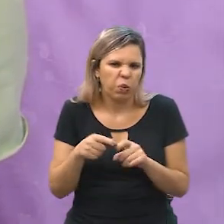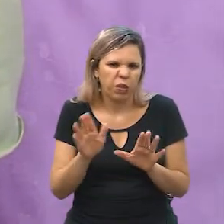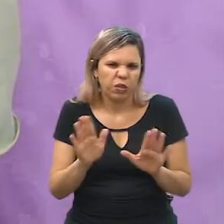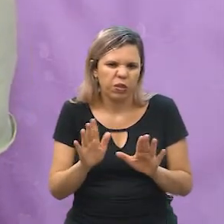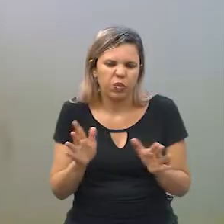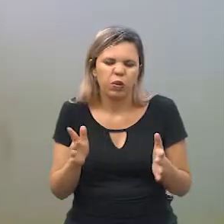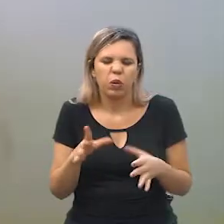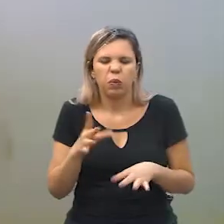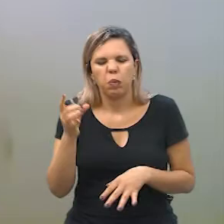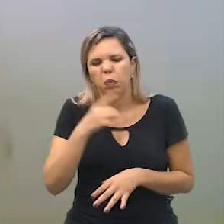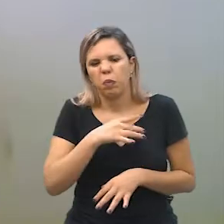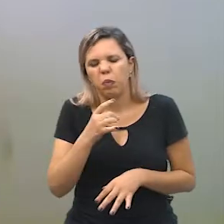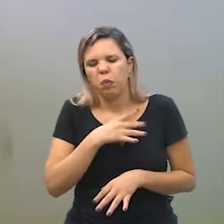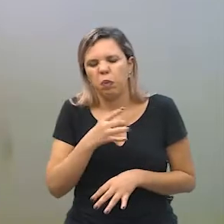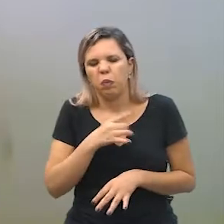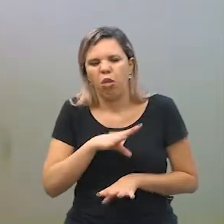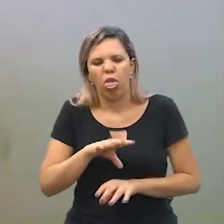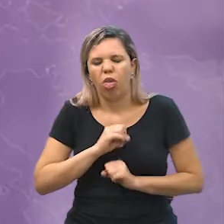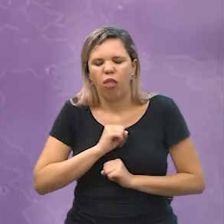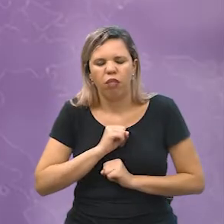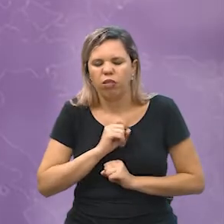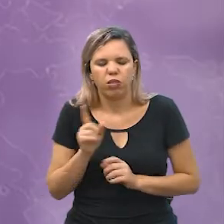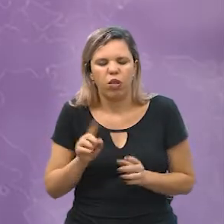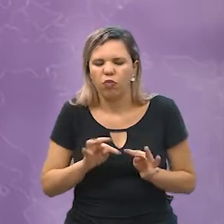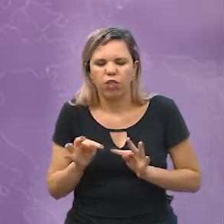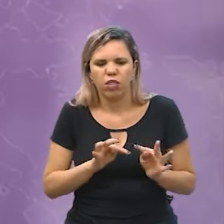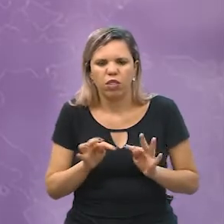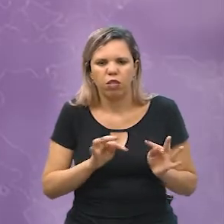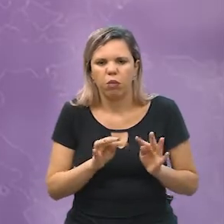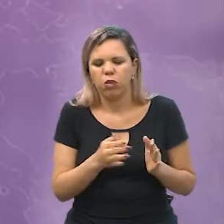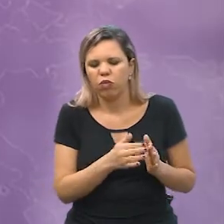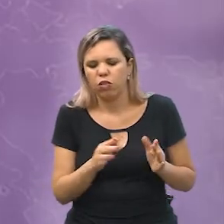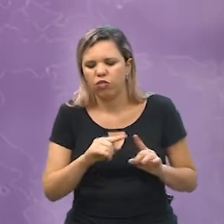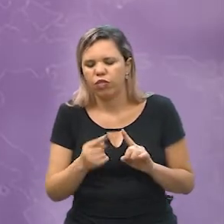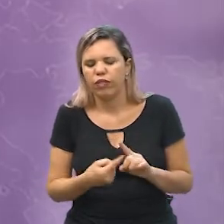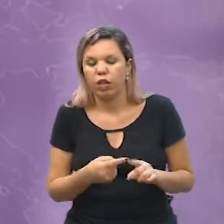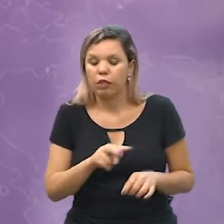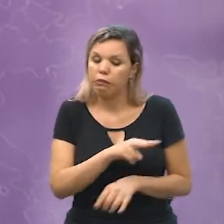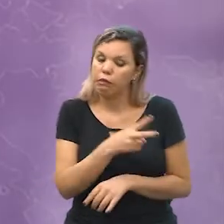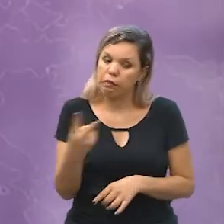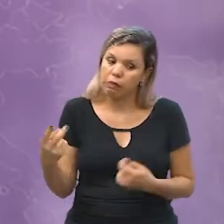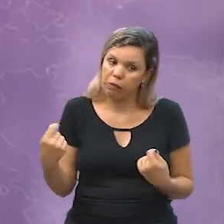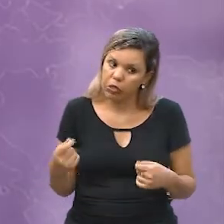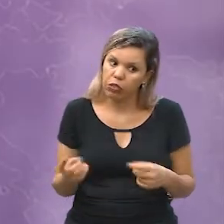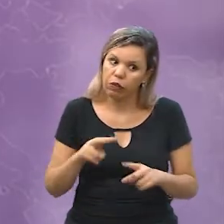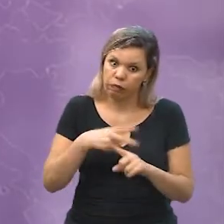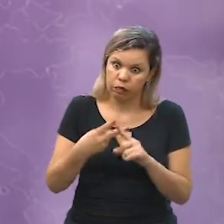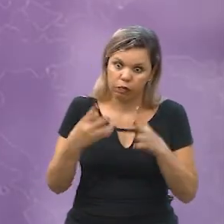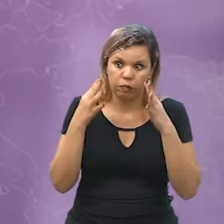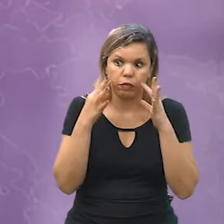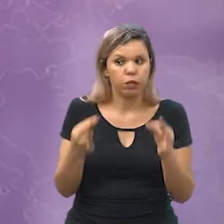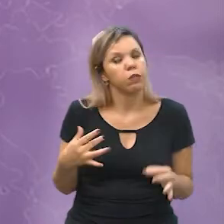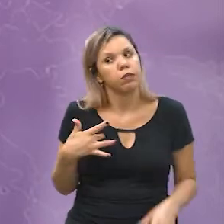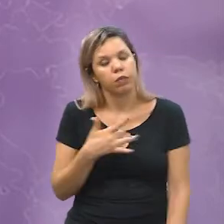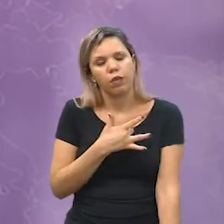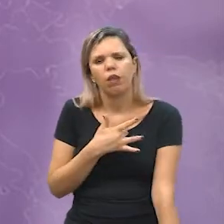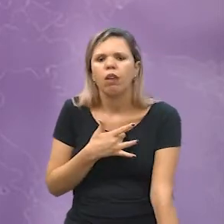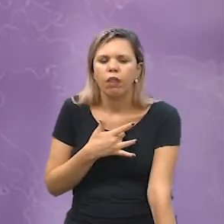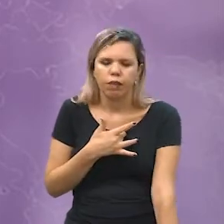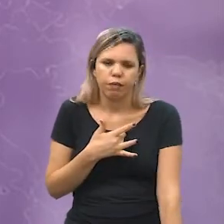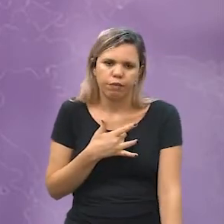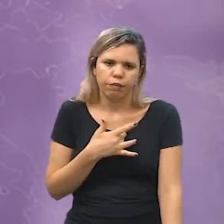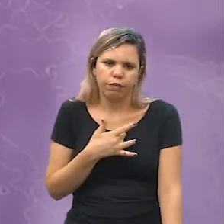de contaminação, deixam de fazer o pré-natal. Na verdade, deveria ser o inverso, né, delas redobrarem a atenção com a saúde.